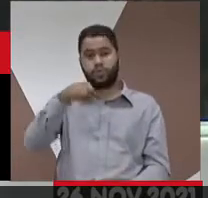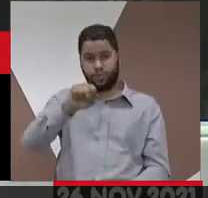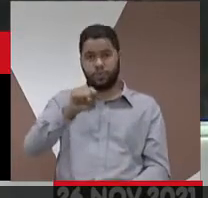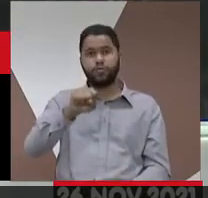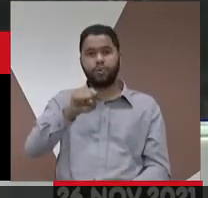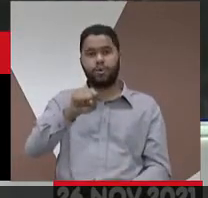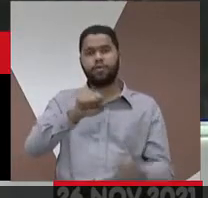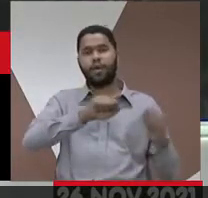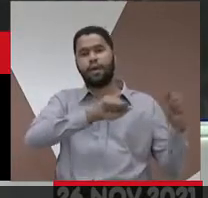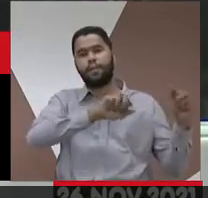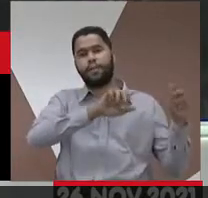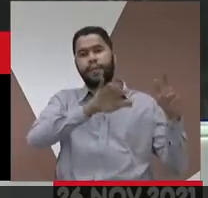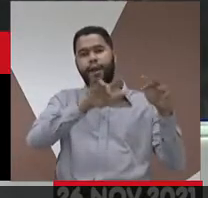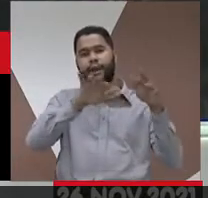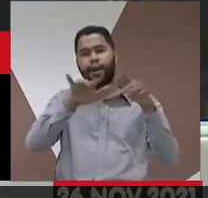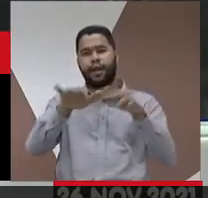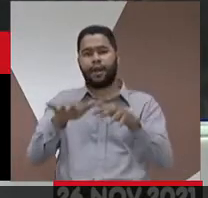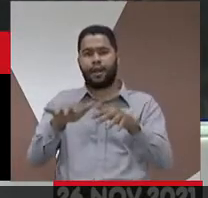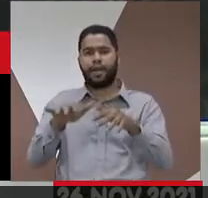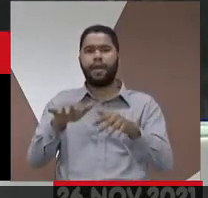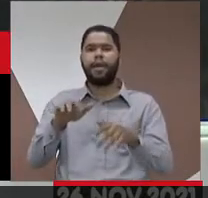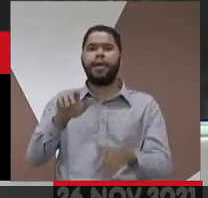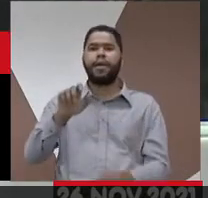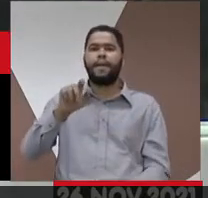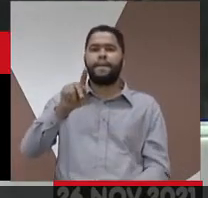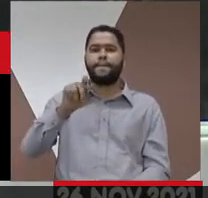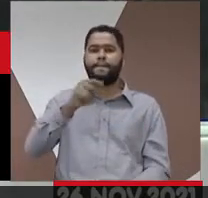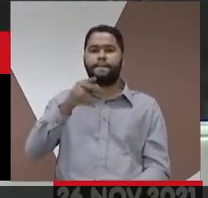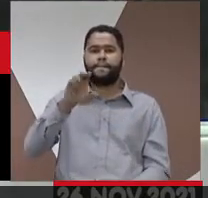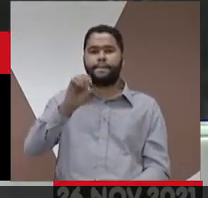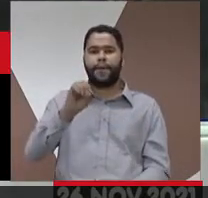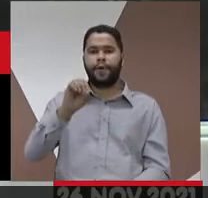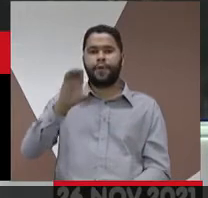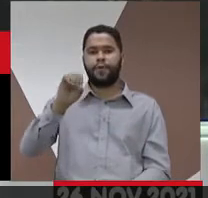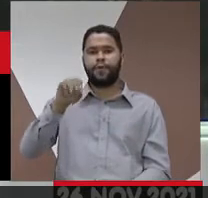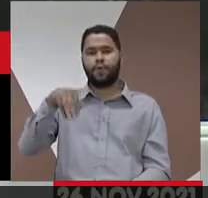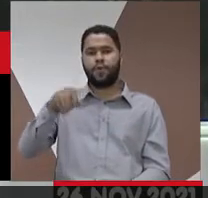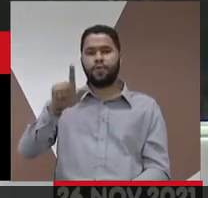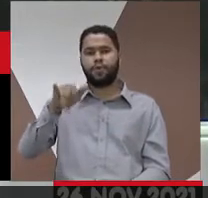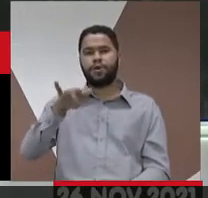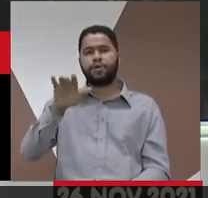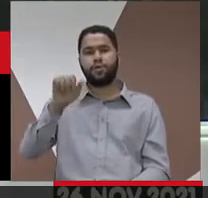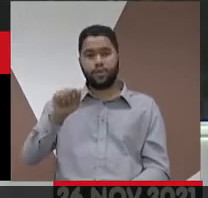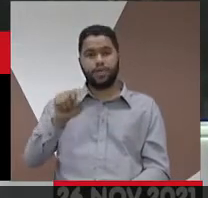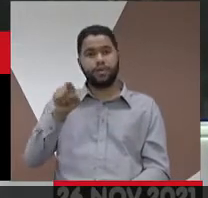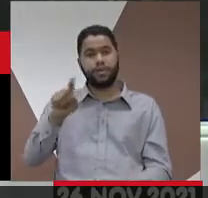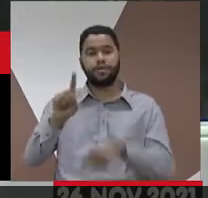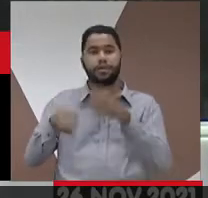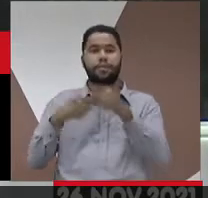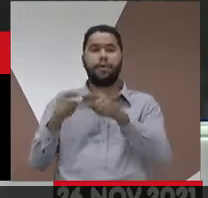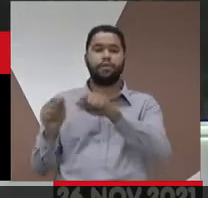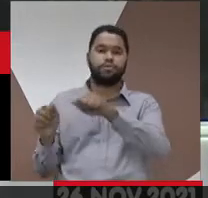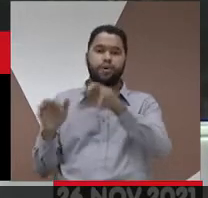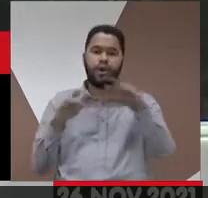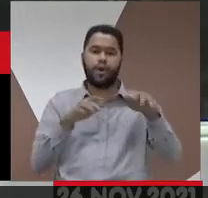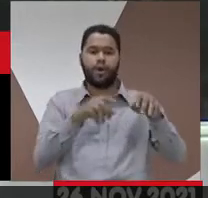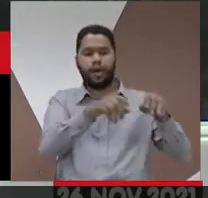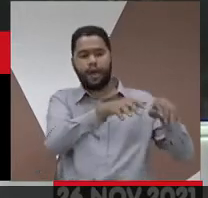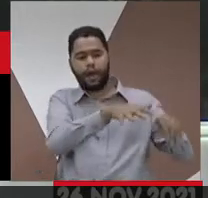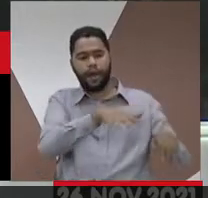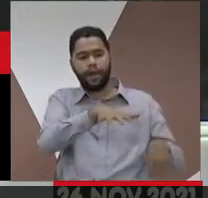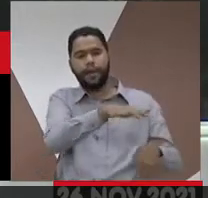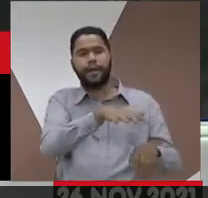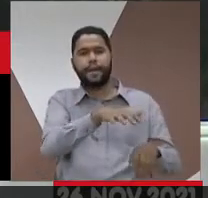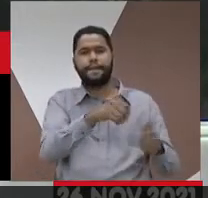uma concentração no Pão com Linguiça, na MG808, 8 horas, e depois, às 9, nós vamos para a Orla da Represa defender a água